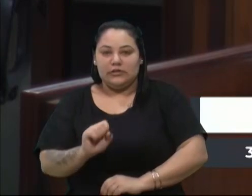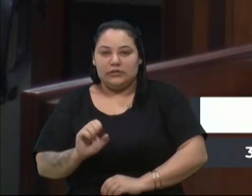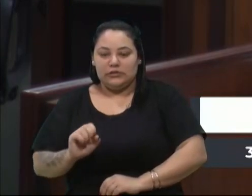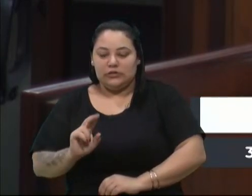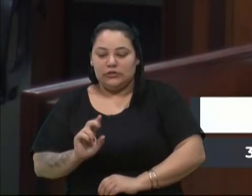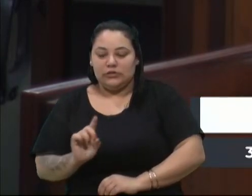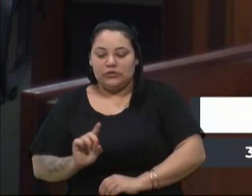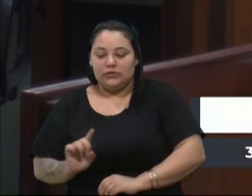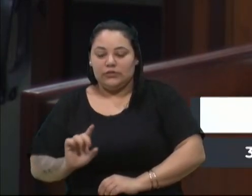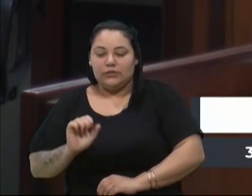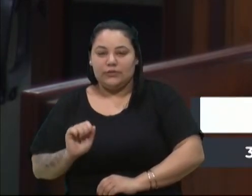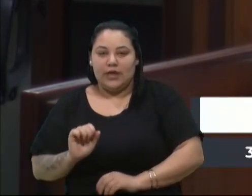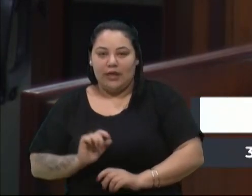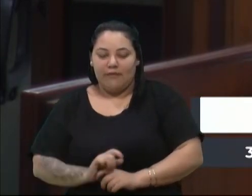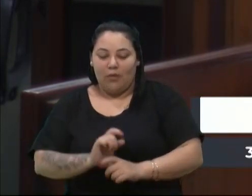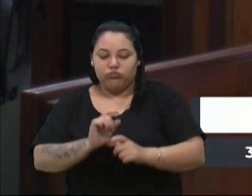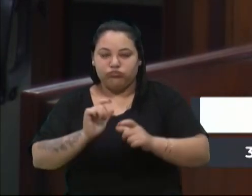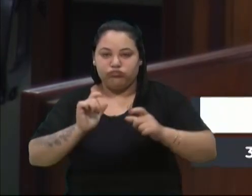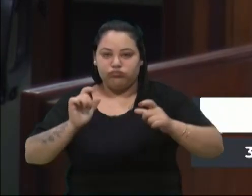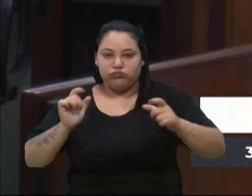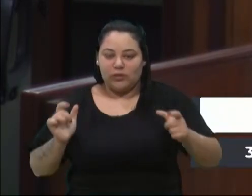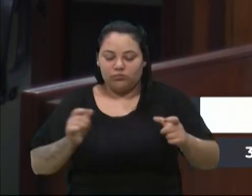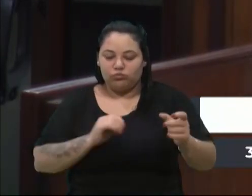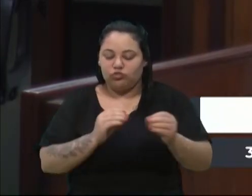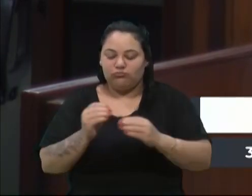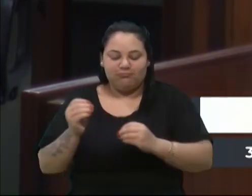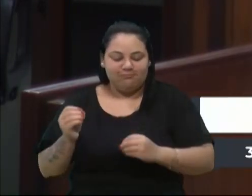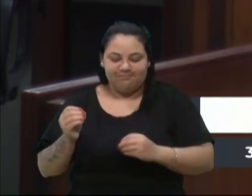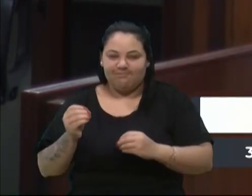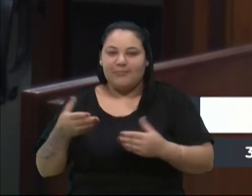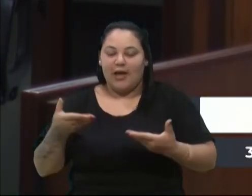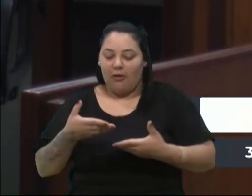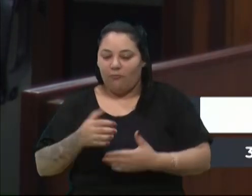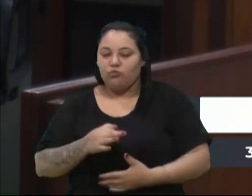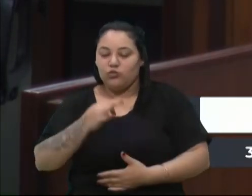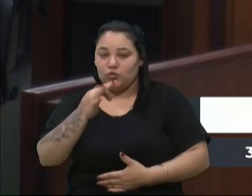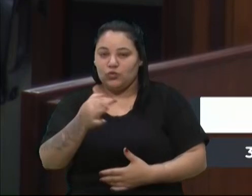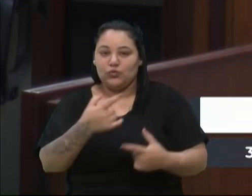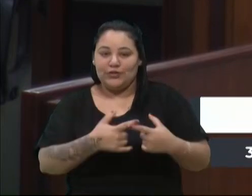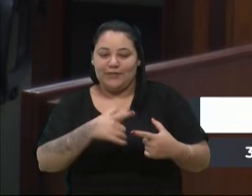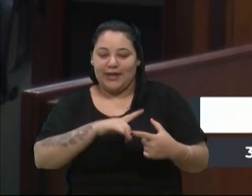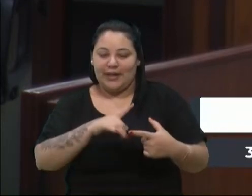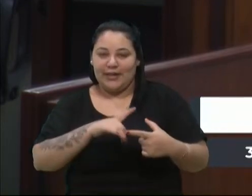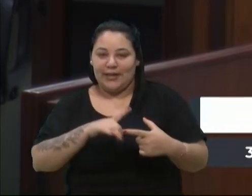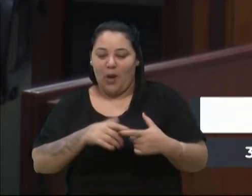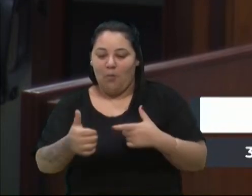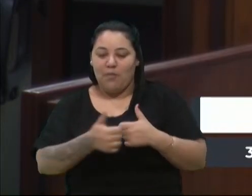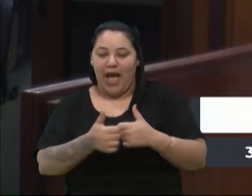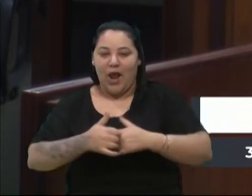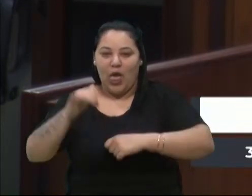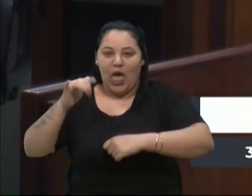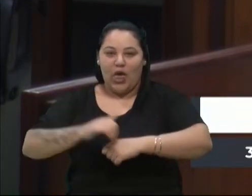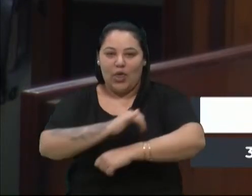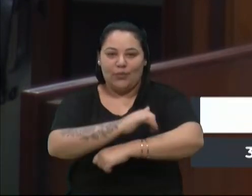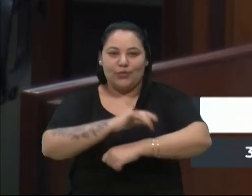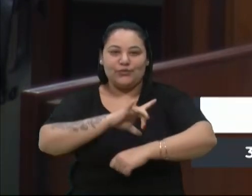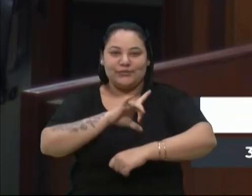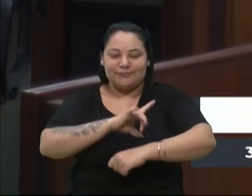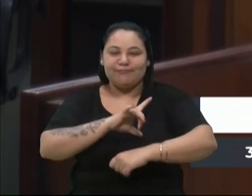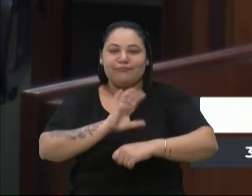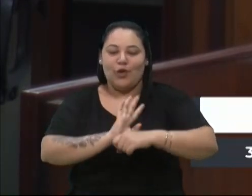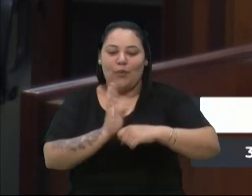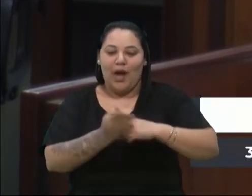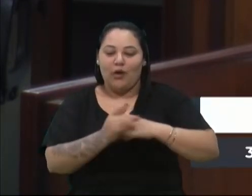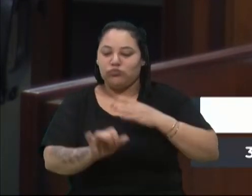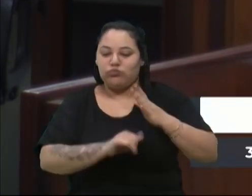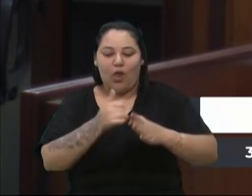Tenho a certeza que Fazenda Souza logo, logo vai ser um bairro ou um distrito aí dos melhores de